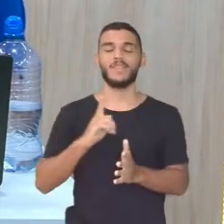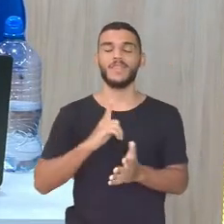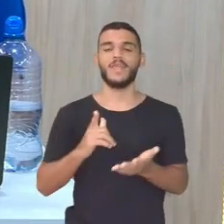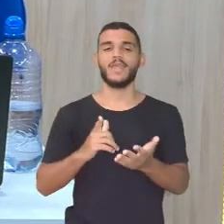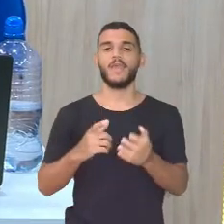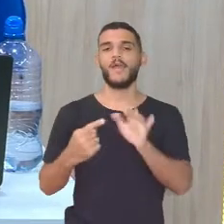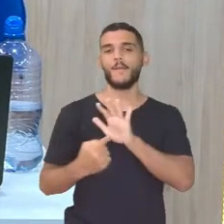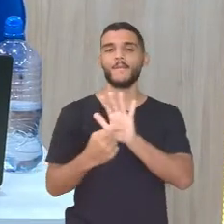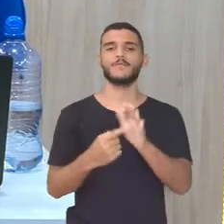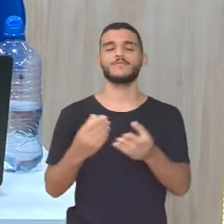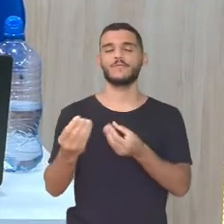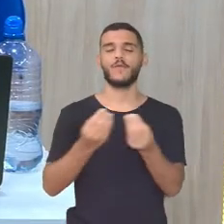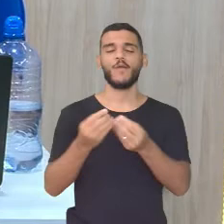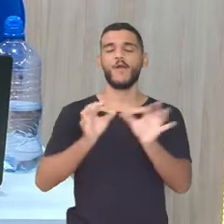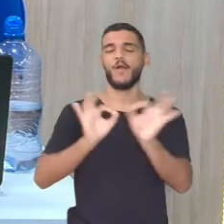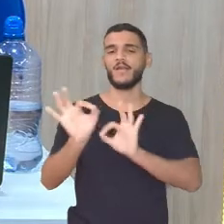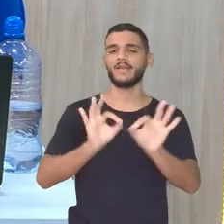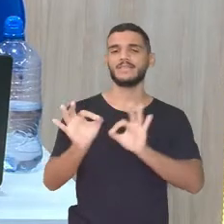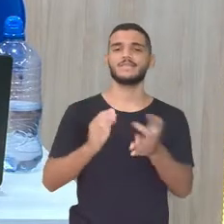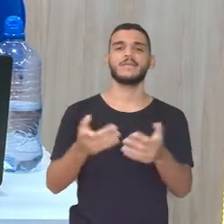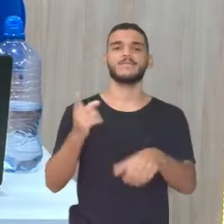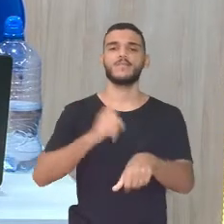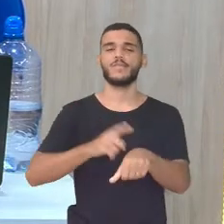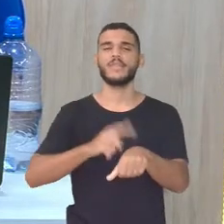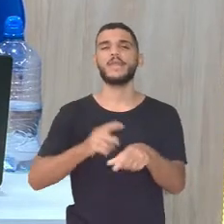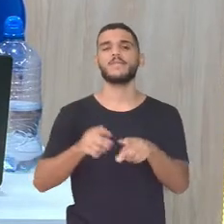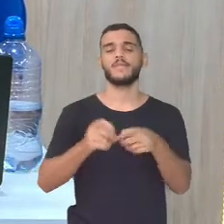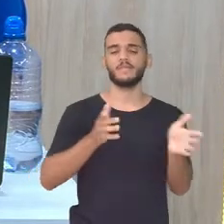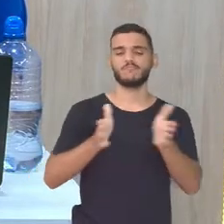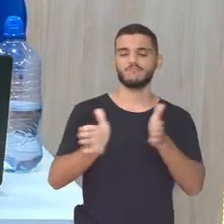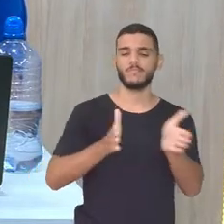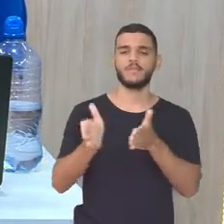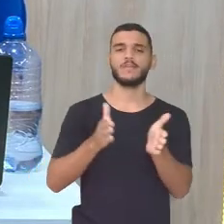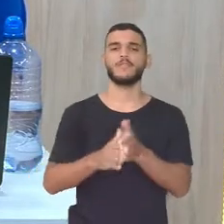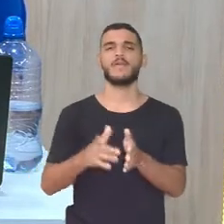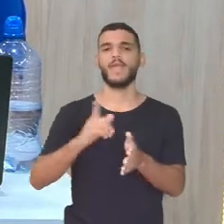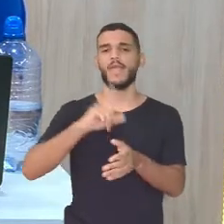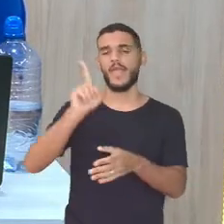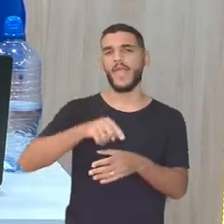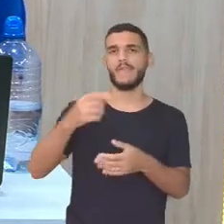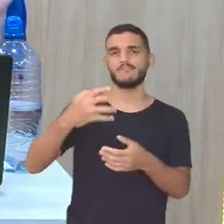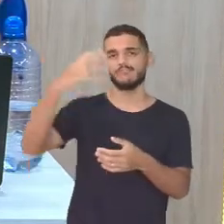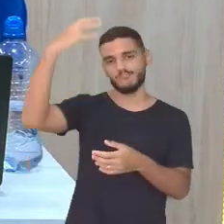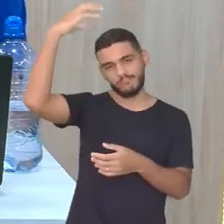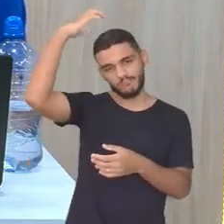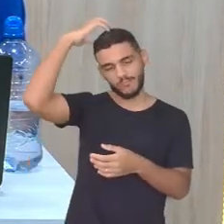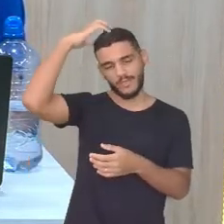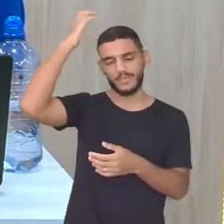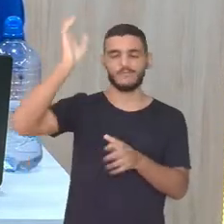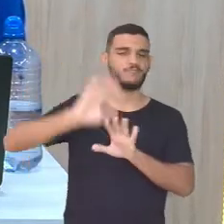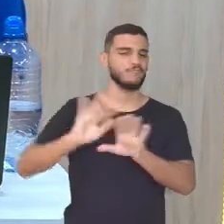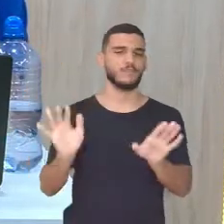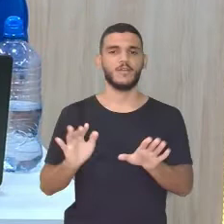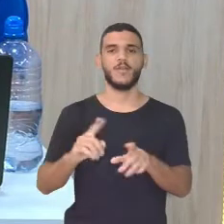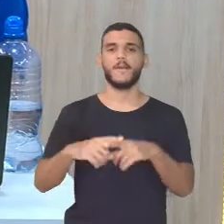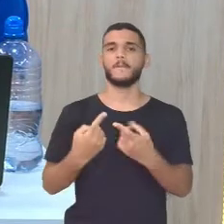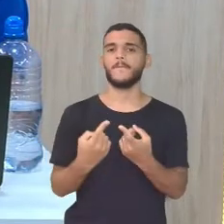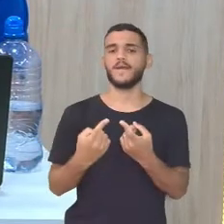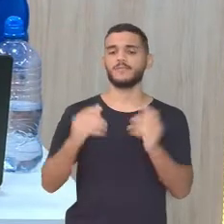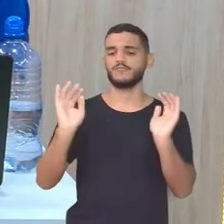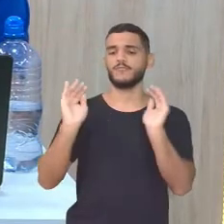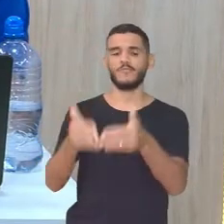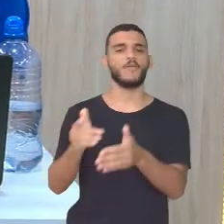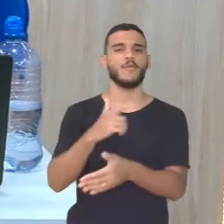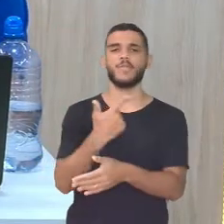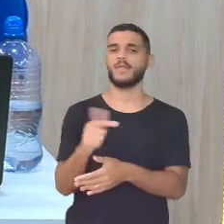gente não sabe exatamente qual é o tempo que se passa, a gente sabe que é num reino aí. É um tempo que não é